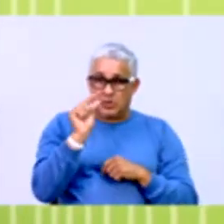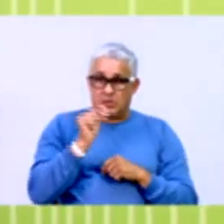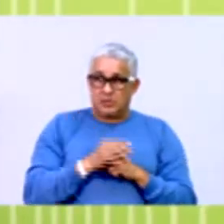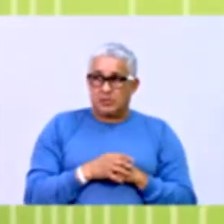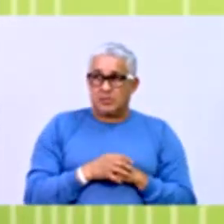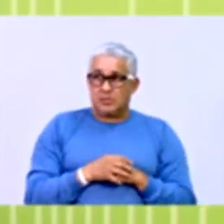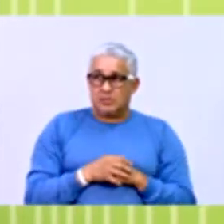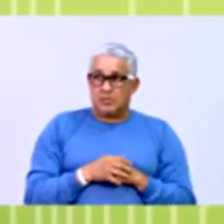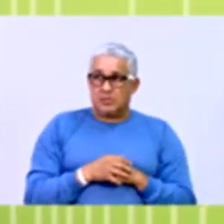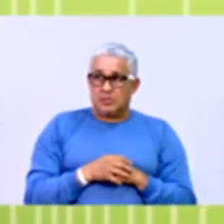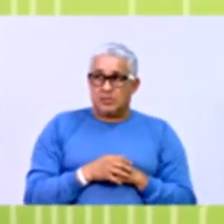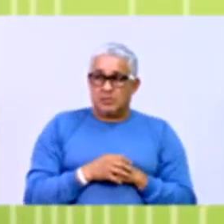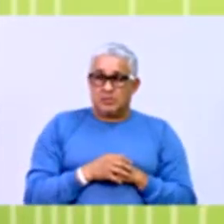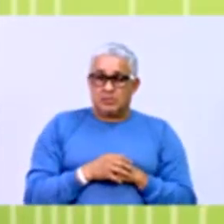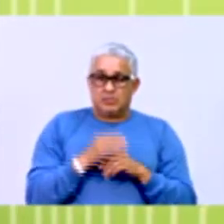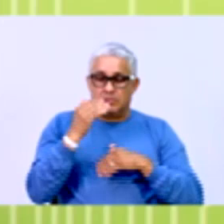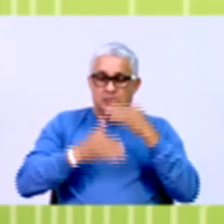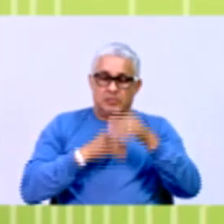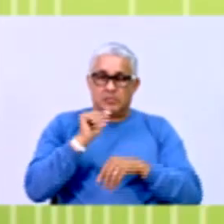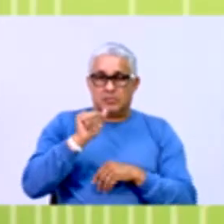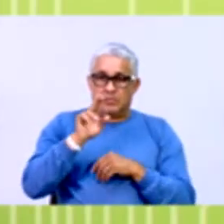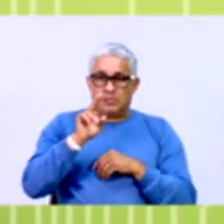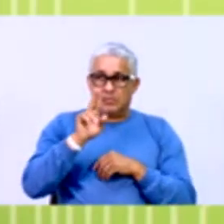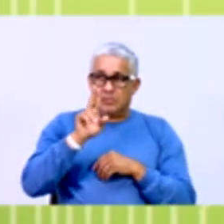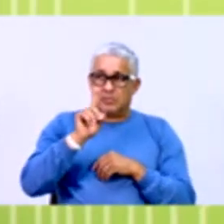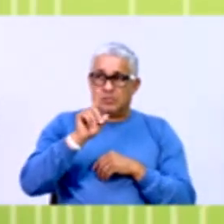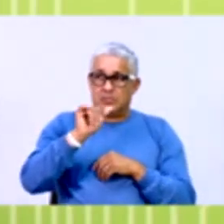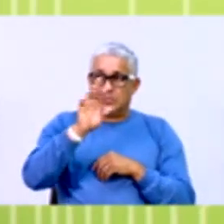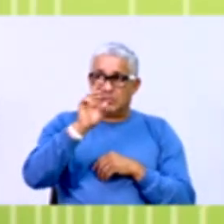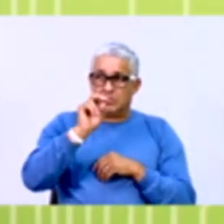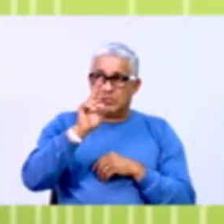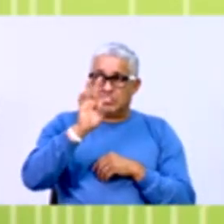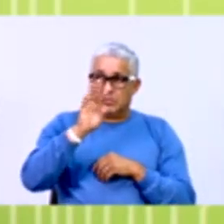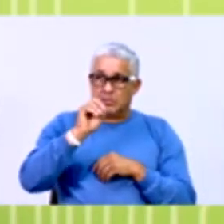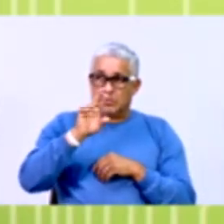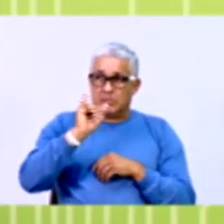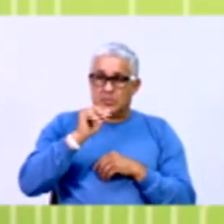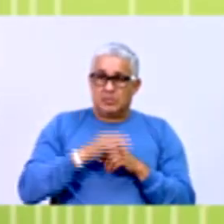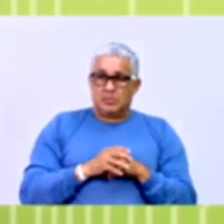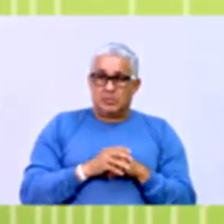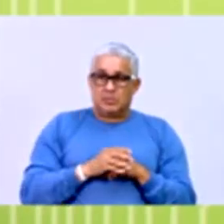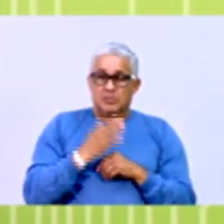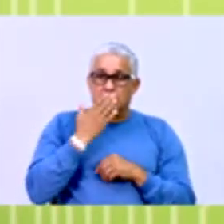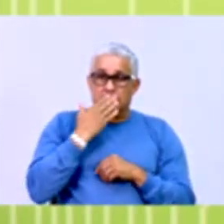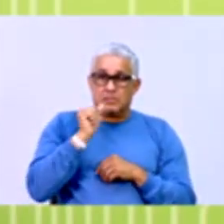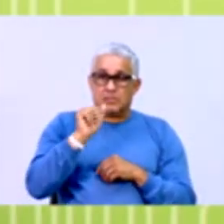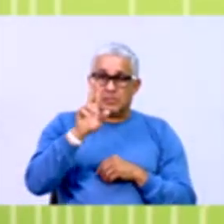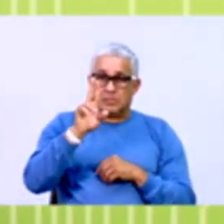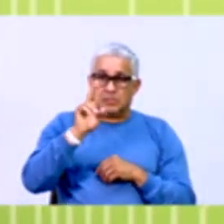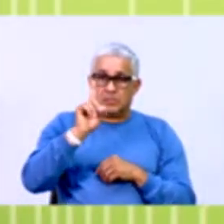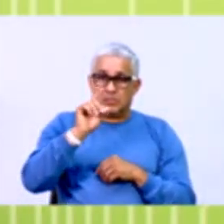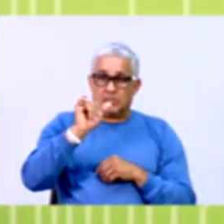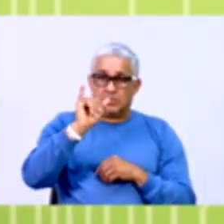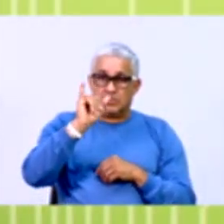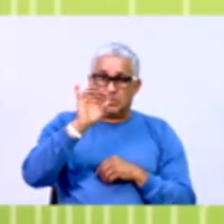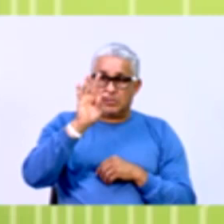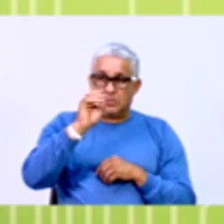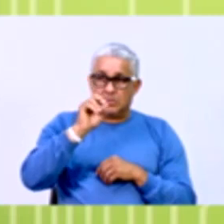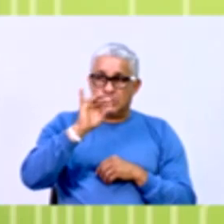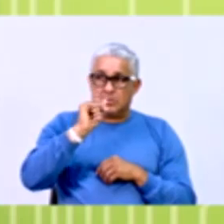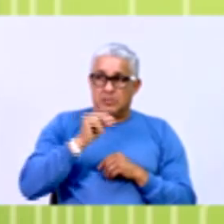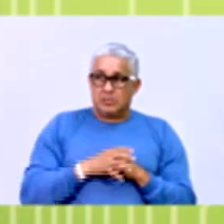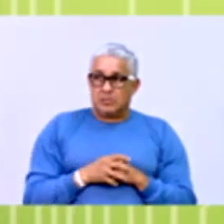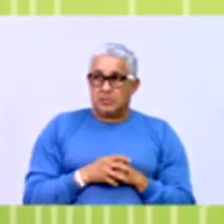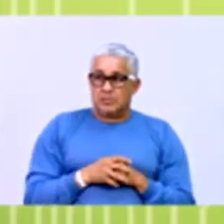sobre o processo de auditoria. Então, formas de auditoria agora, né, professor? Formas de auditoria, muito bem. Vamos aqui,